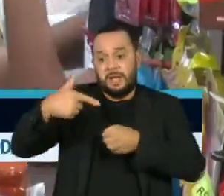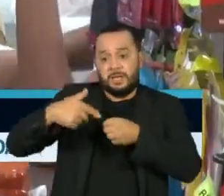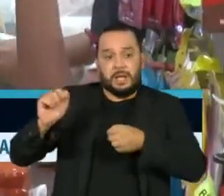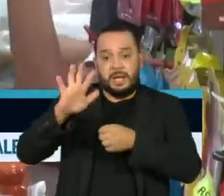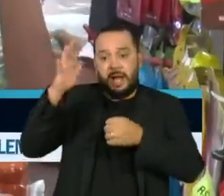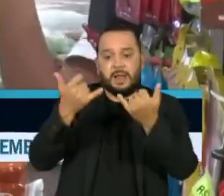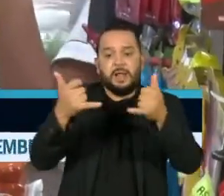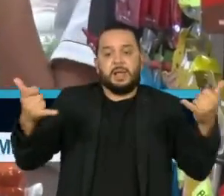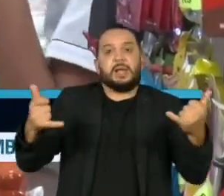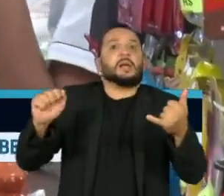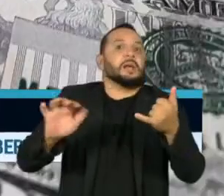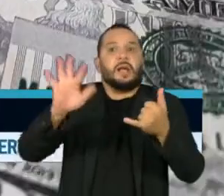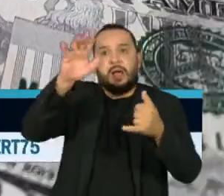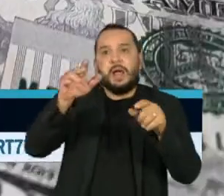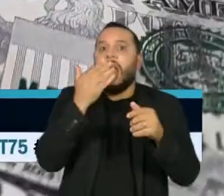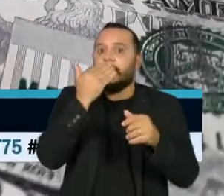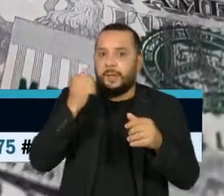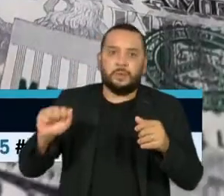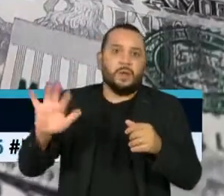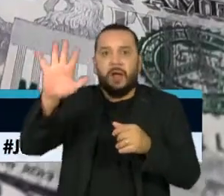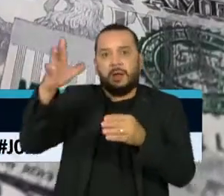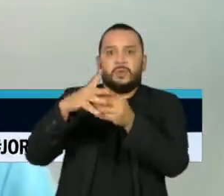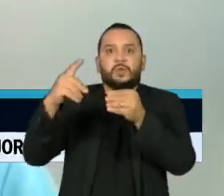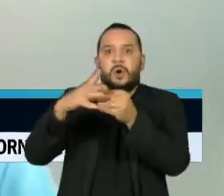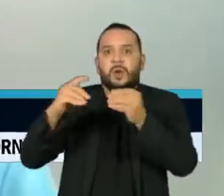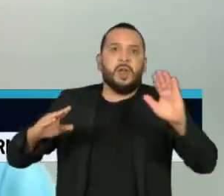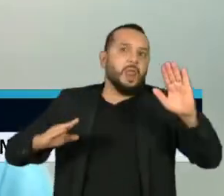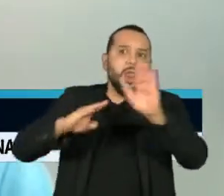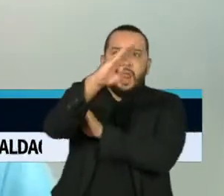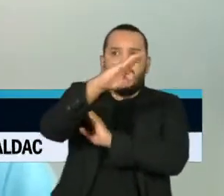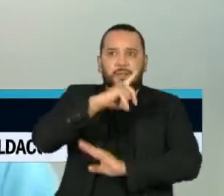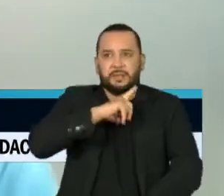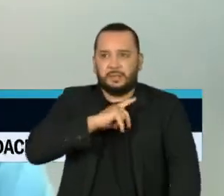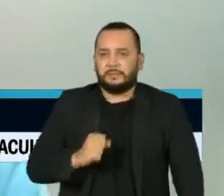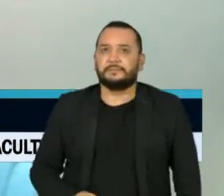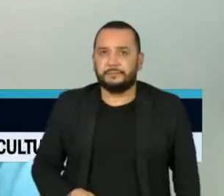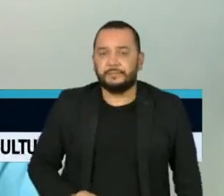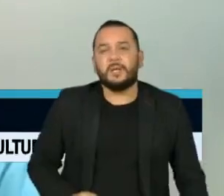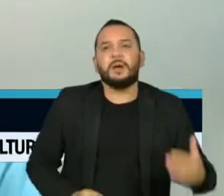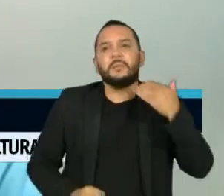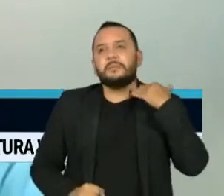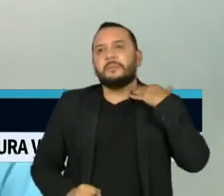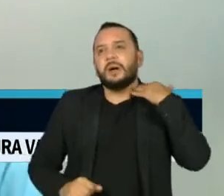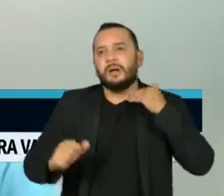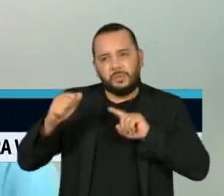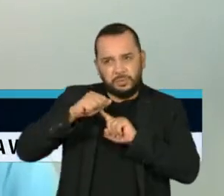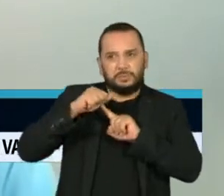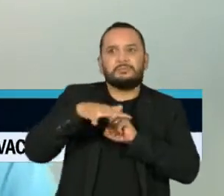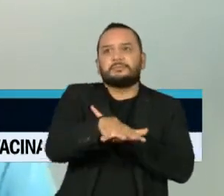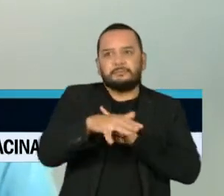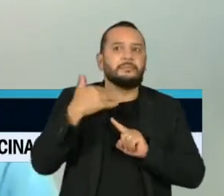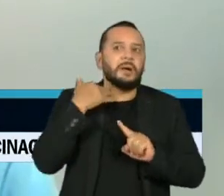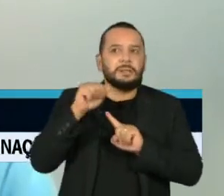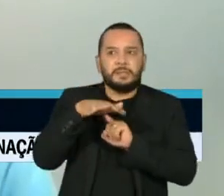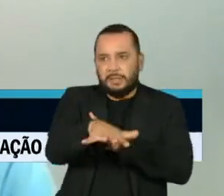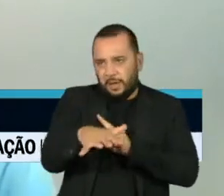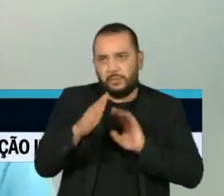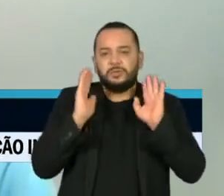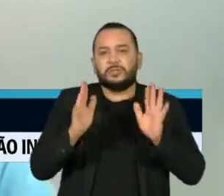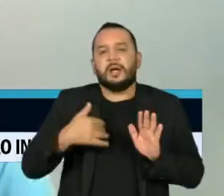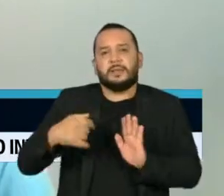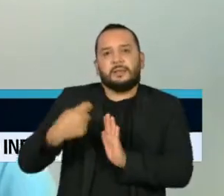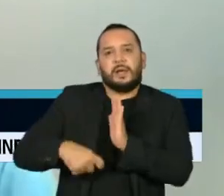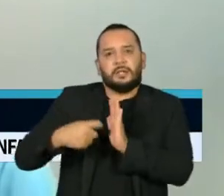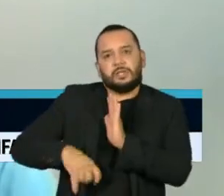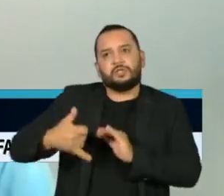elétrica e dos alimentos, além do dólar em patamar elevado. O Banco Central, né, começou a subir a taxa de juros num momento em que a gente